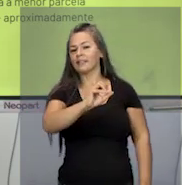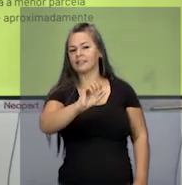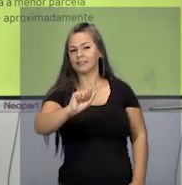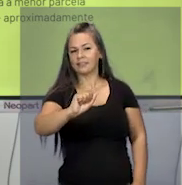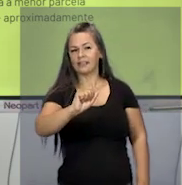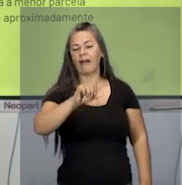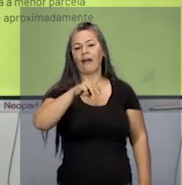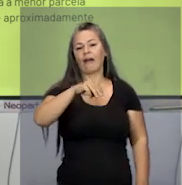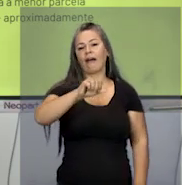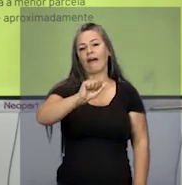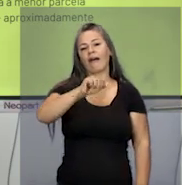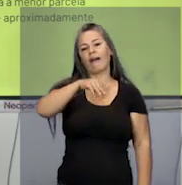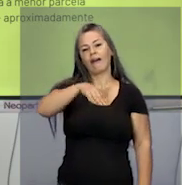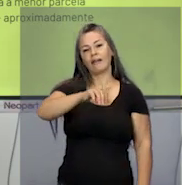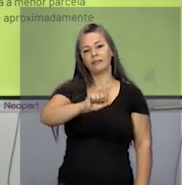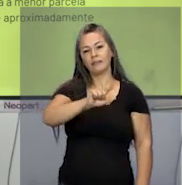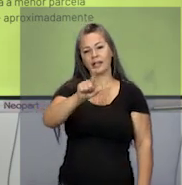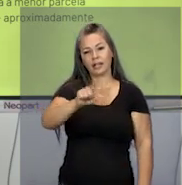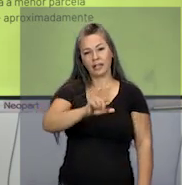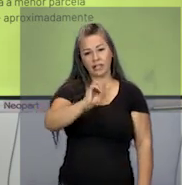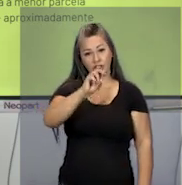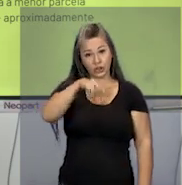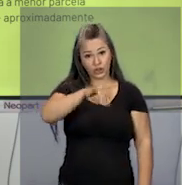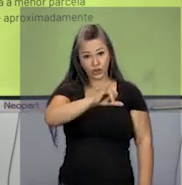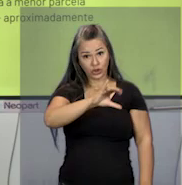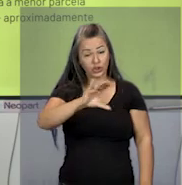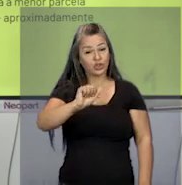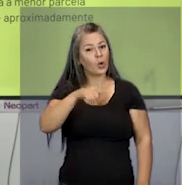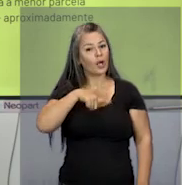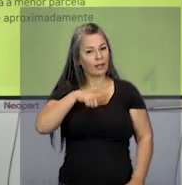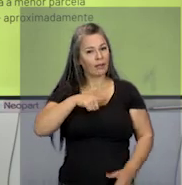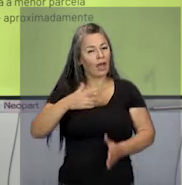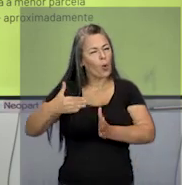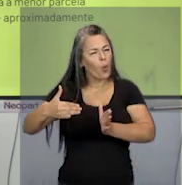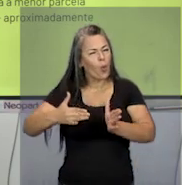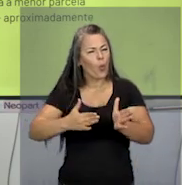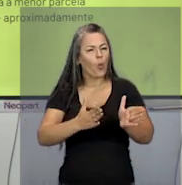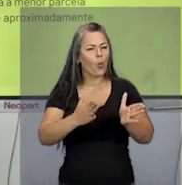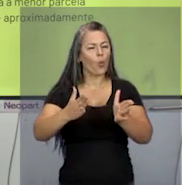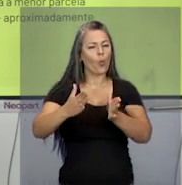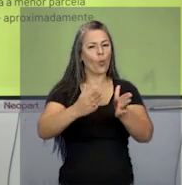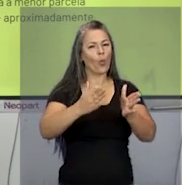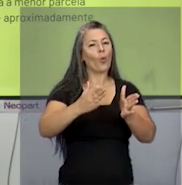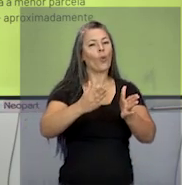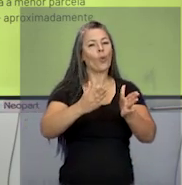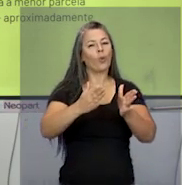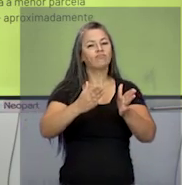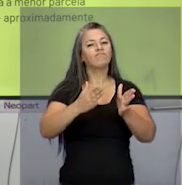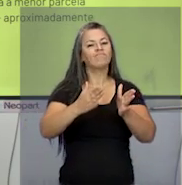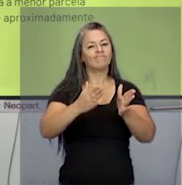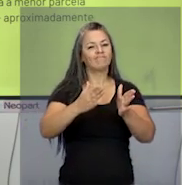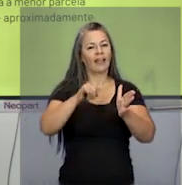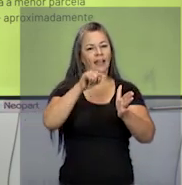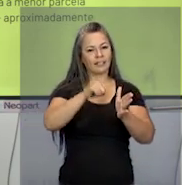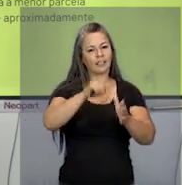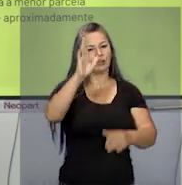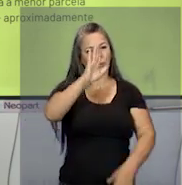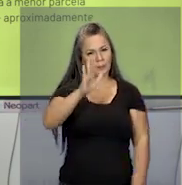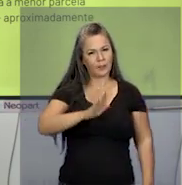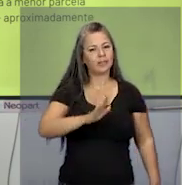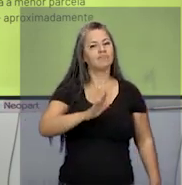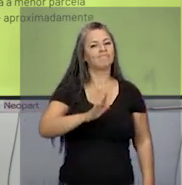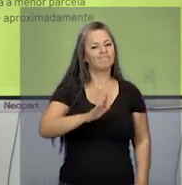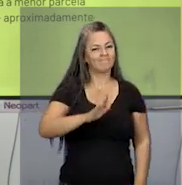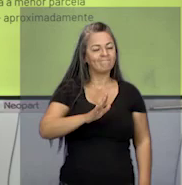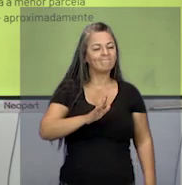e a amazônica é de grande destaque, né, de volume de água, de seus afluentes, né, o que faz